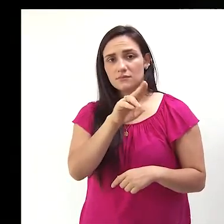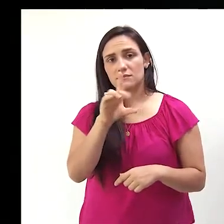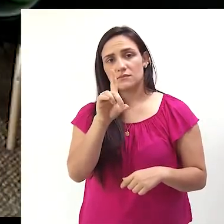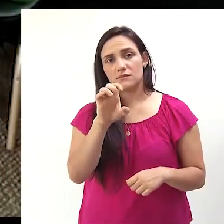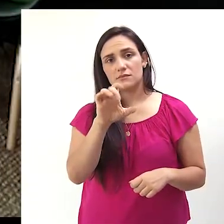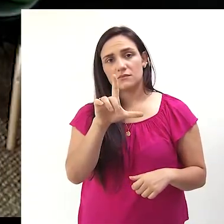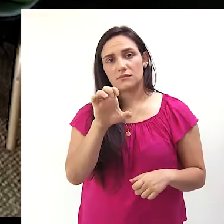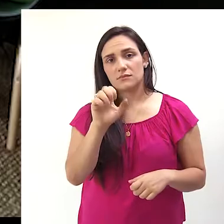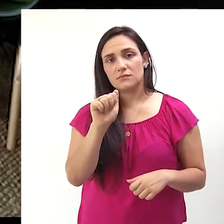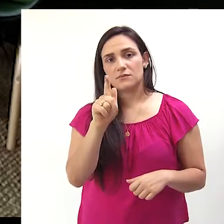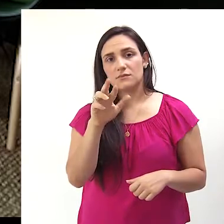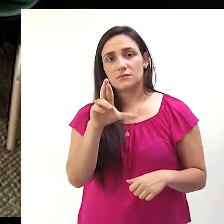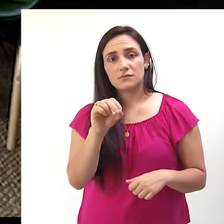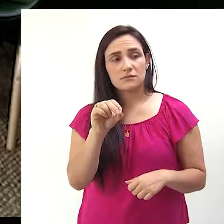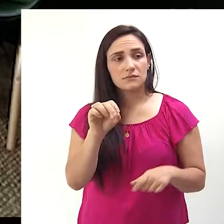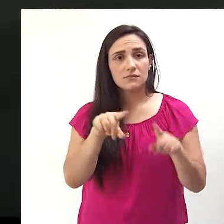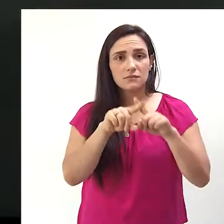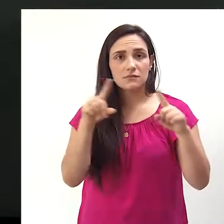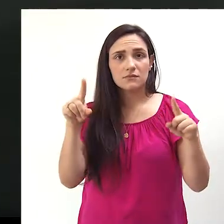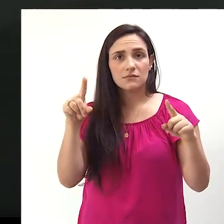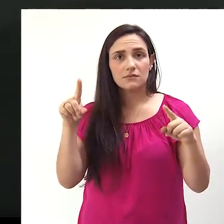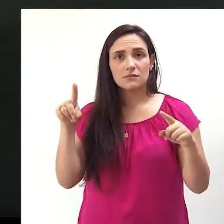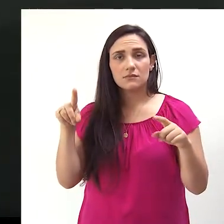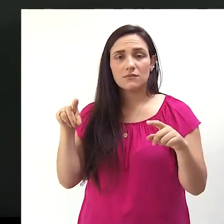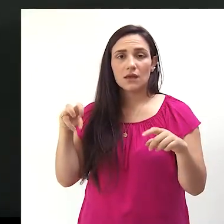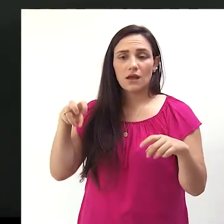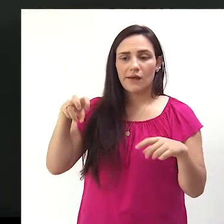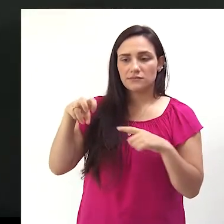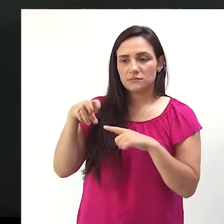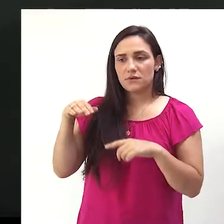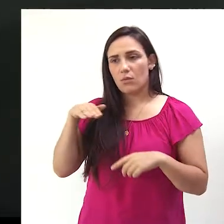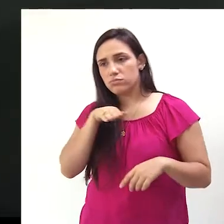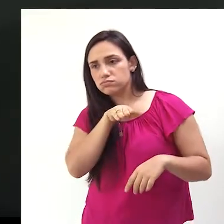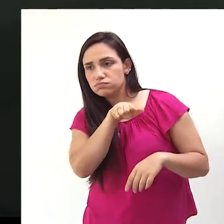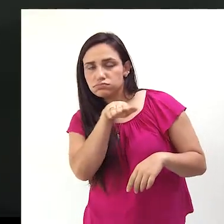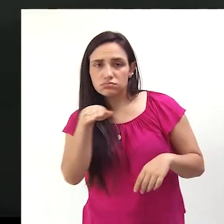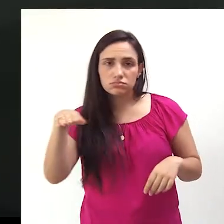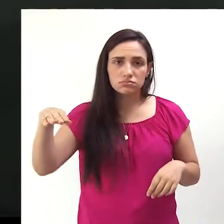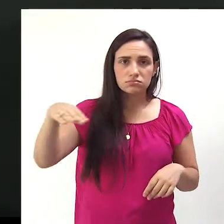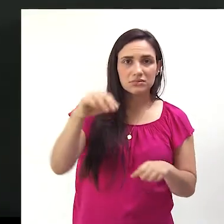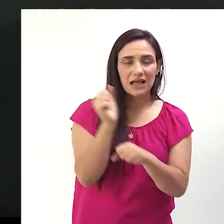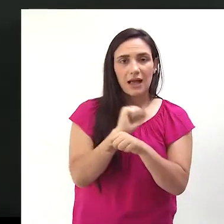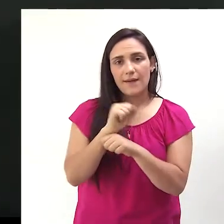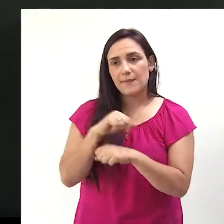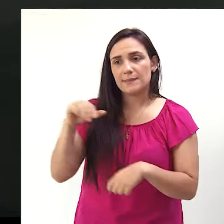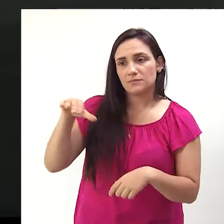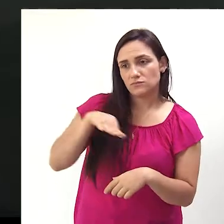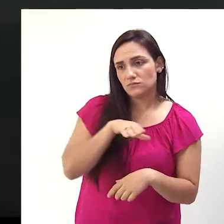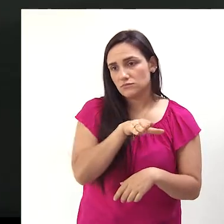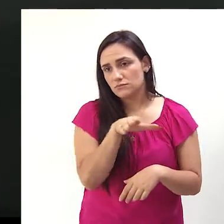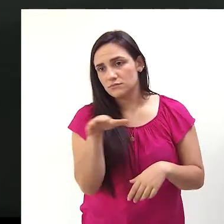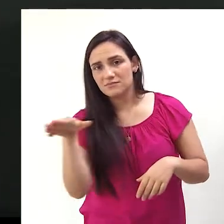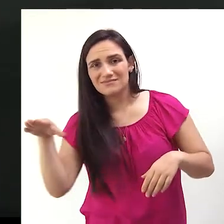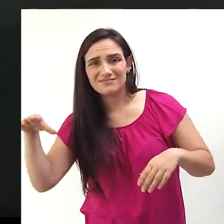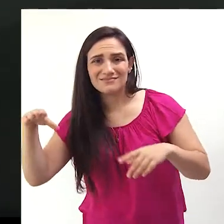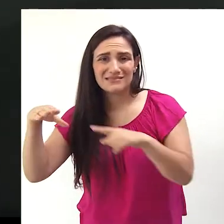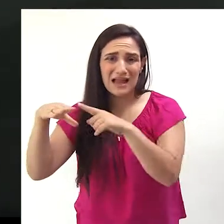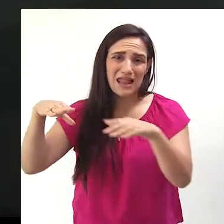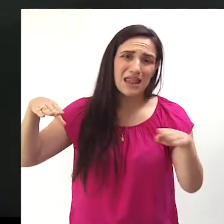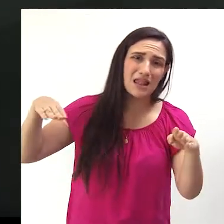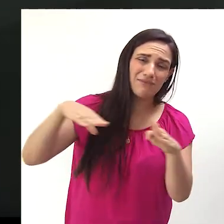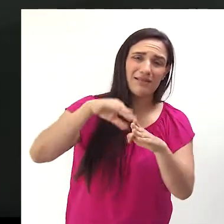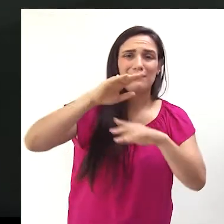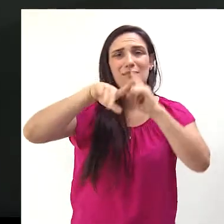levando o nome da Deleagro, quando ele sofreu um acidente de carro e veio a falecer. Então, nesse contexto, houve uma comoção dentro